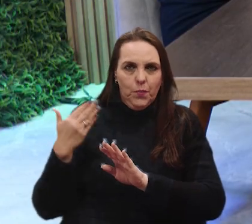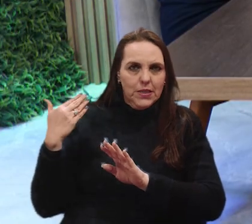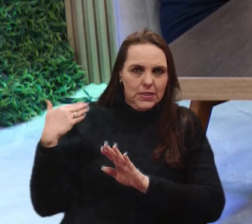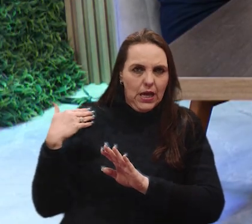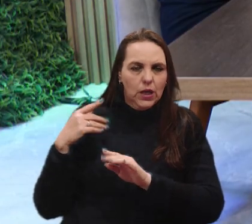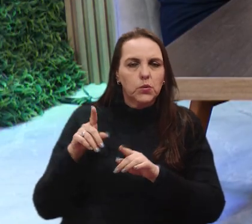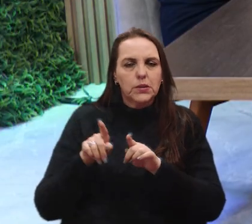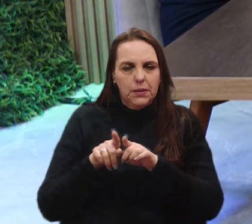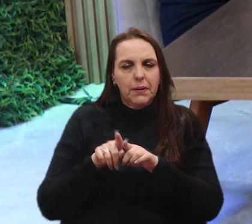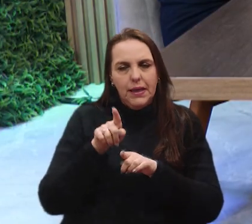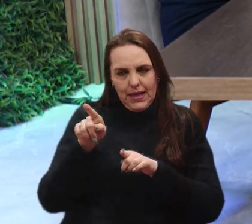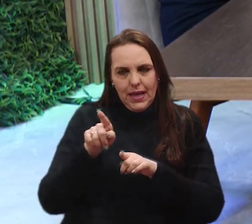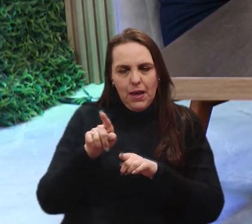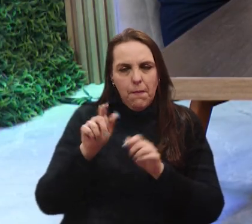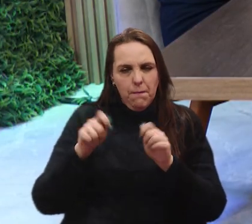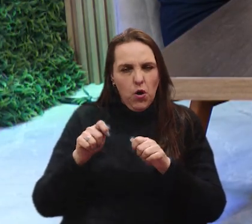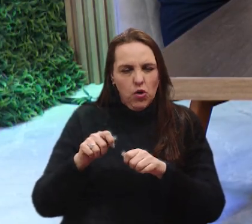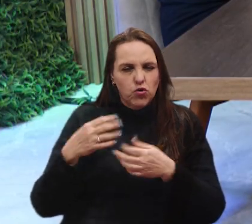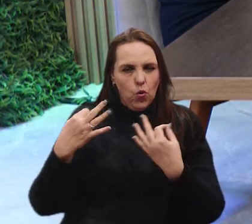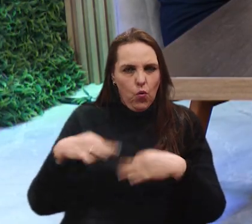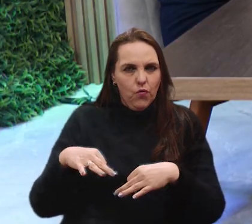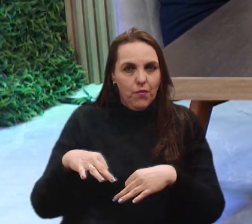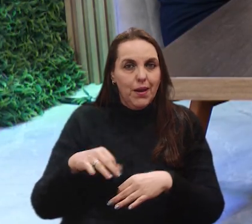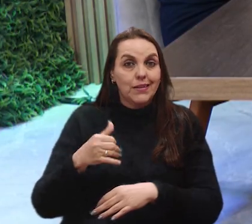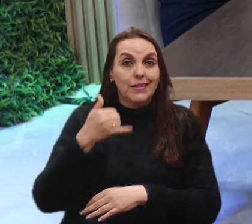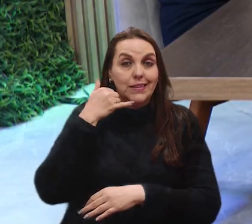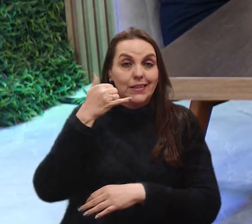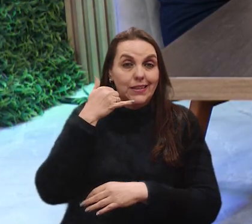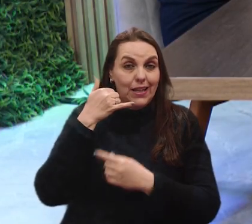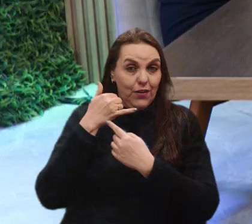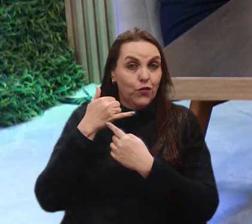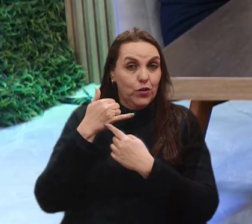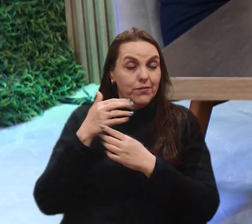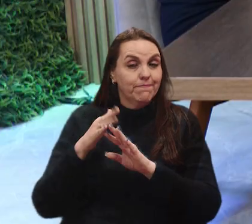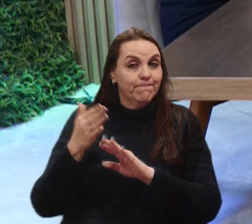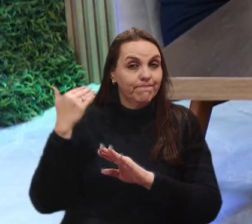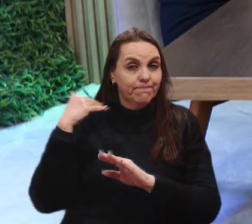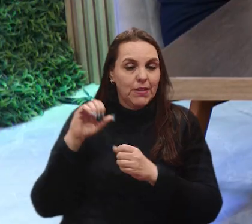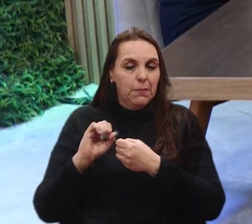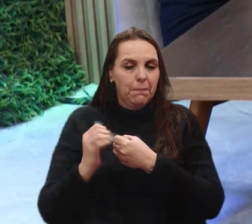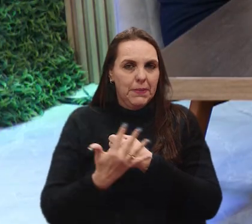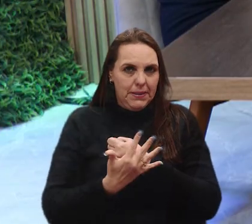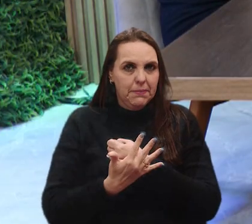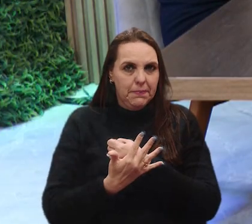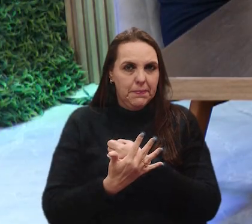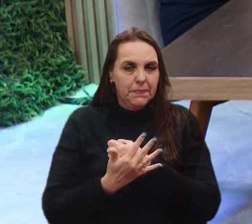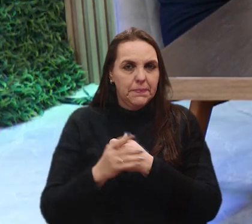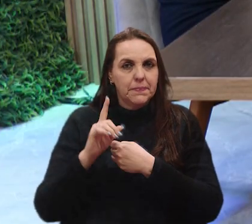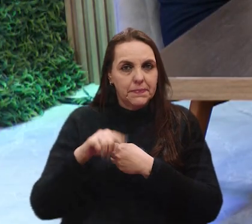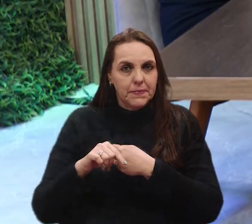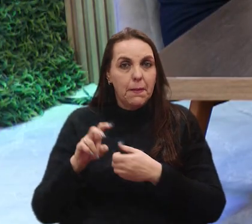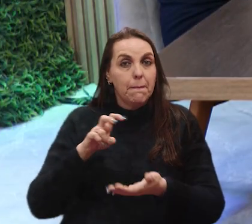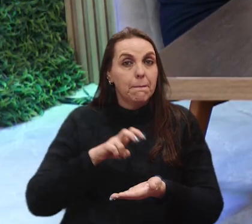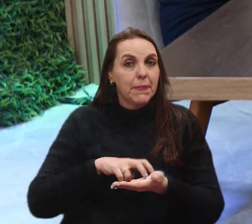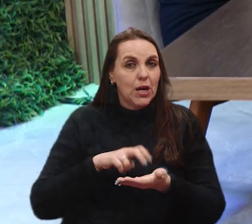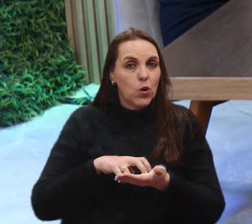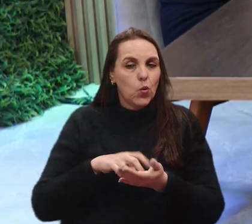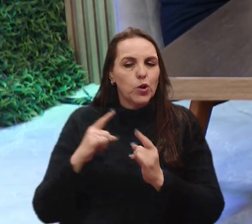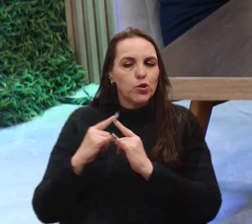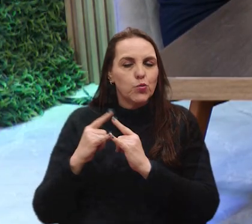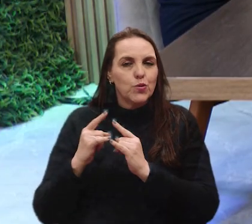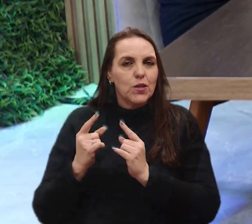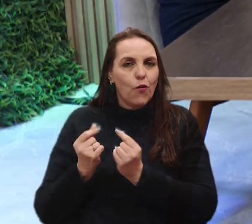pode nos confirmar, eu acho que era a telefonia. Mas desde a época da pandemia, passou a ser bancos e